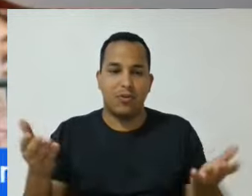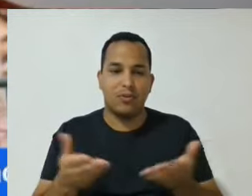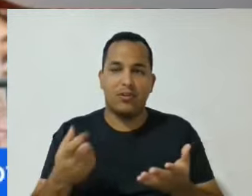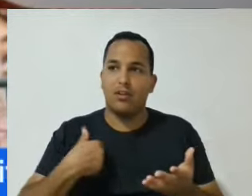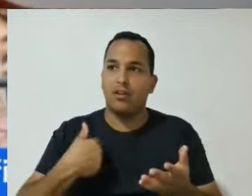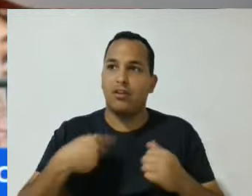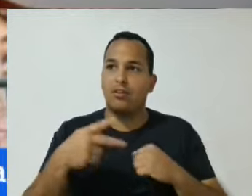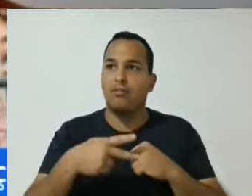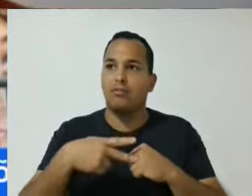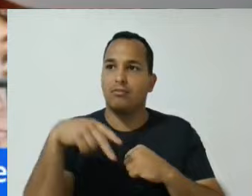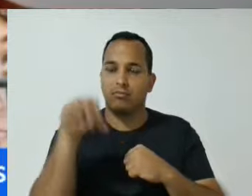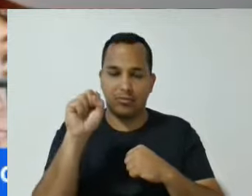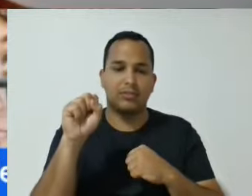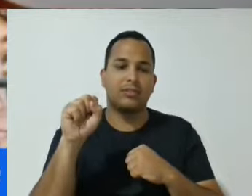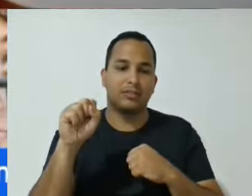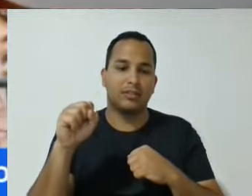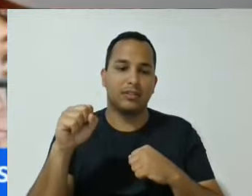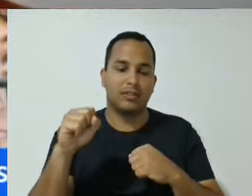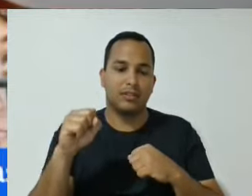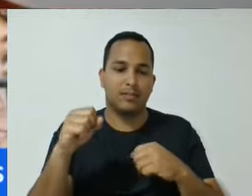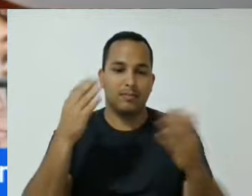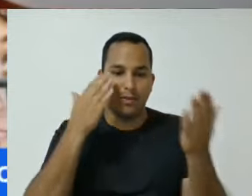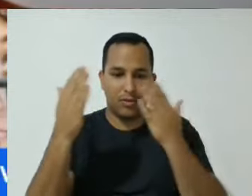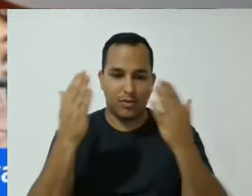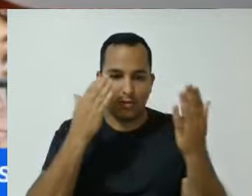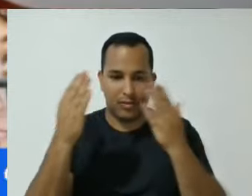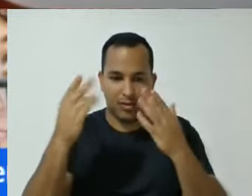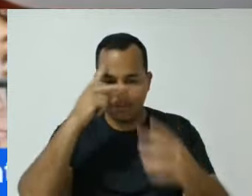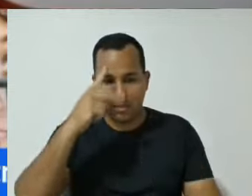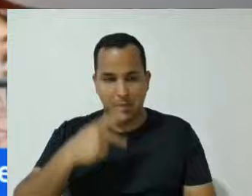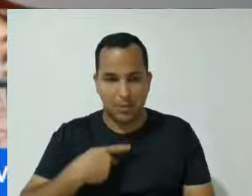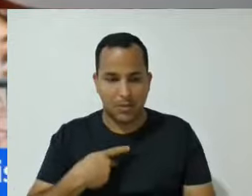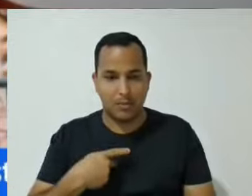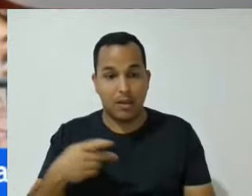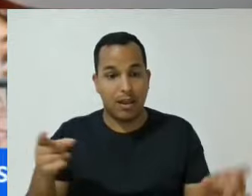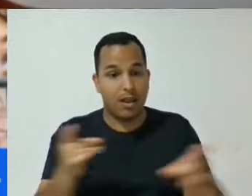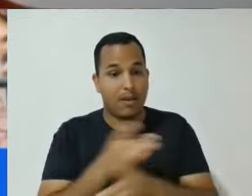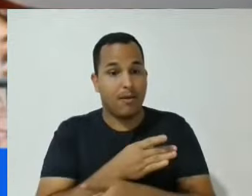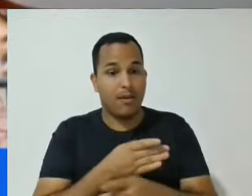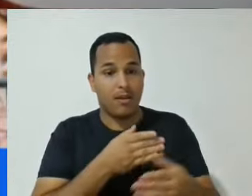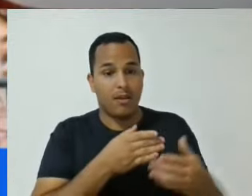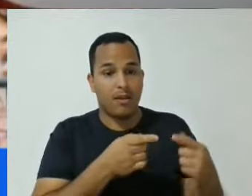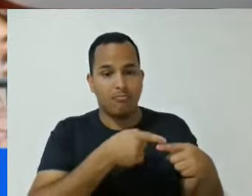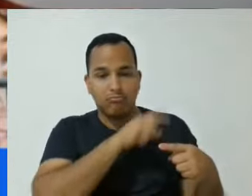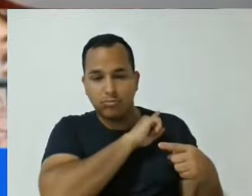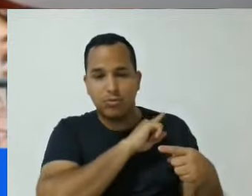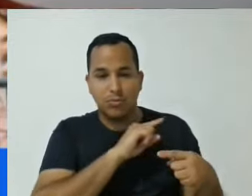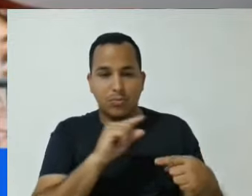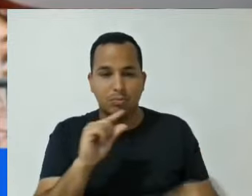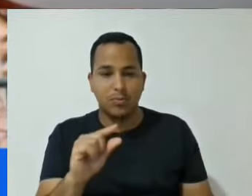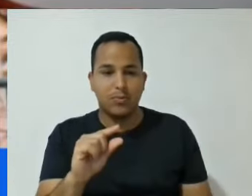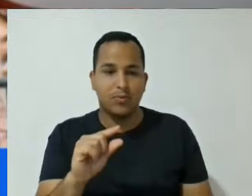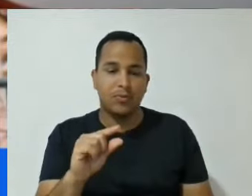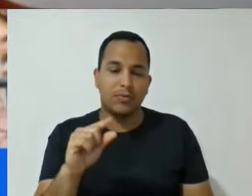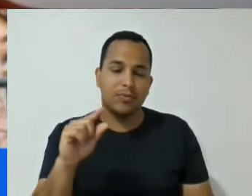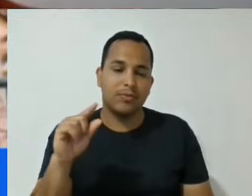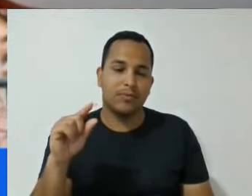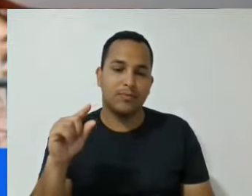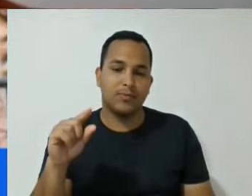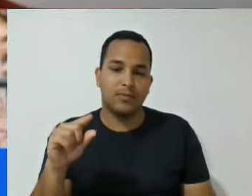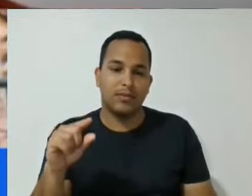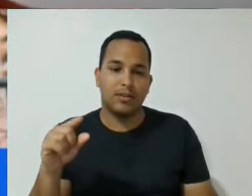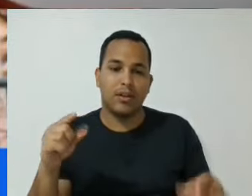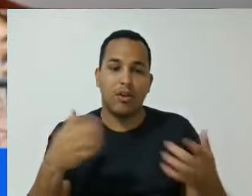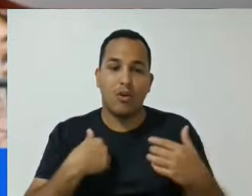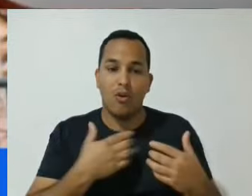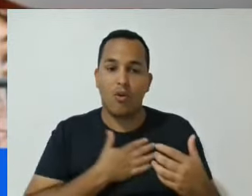pós-graduação em psicologia transpessoal, acabei em uma agora de Ayurveda, em terapia Ayurveda. Gosto muito de arte